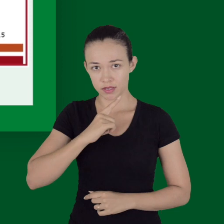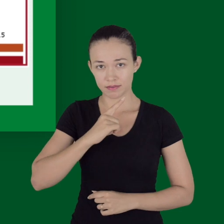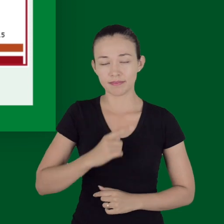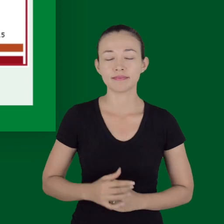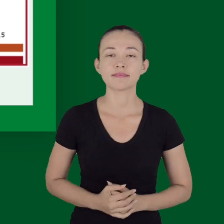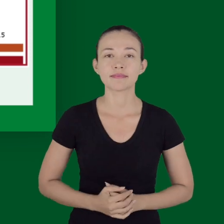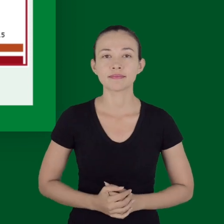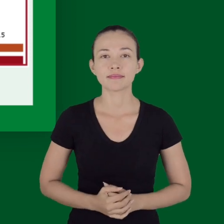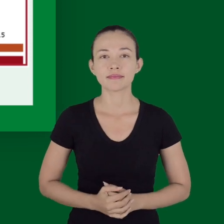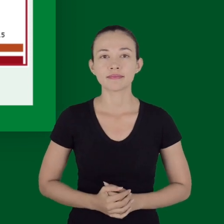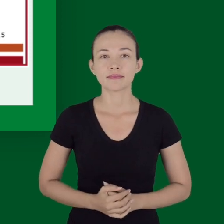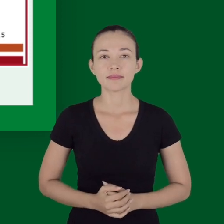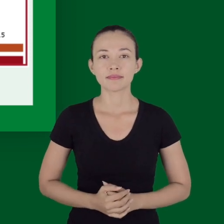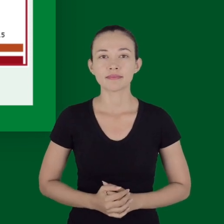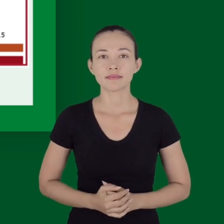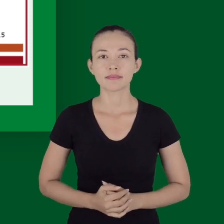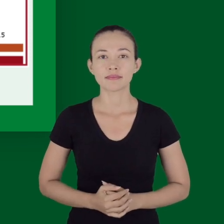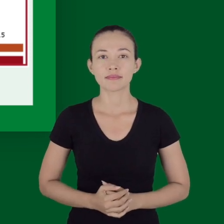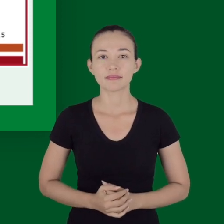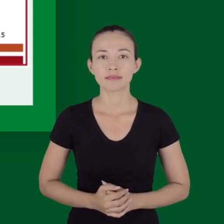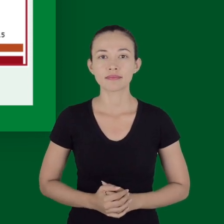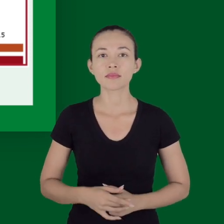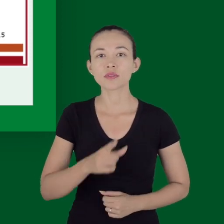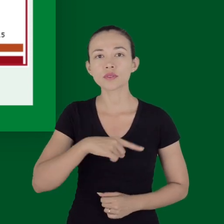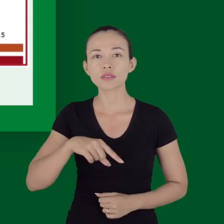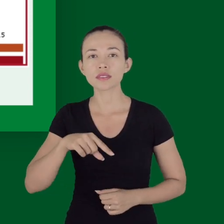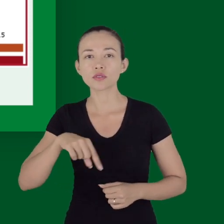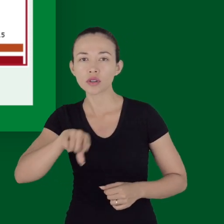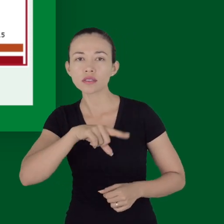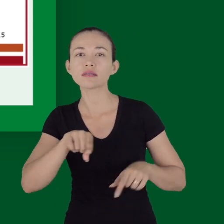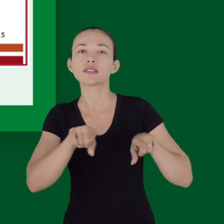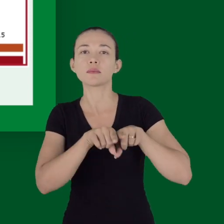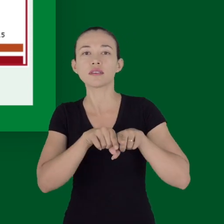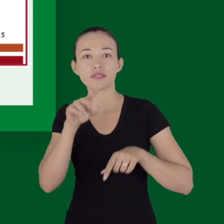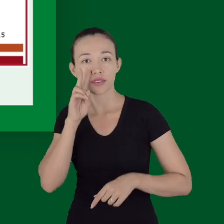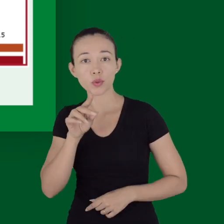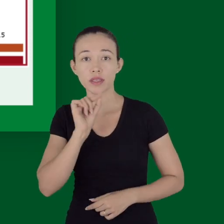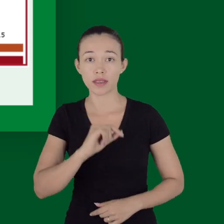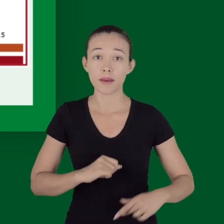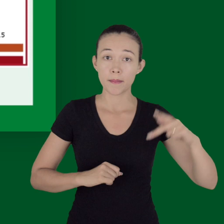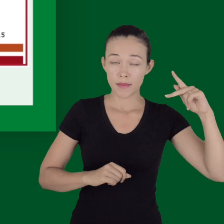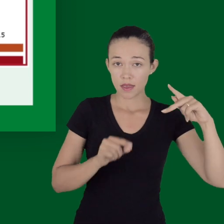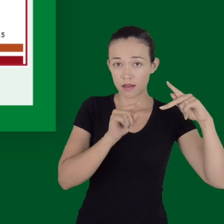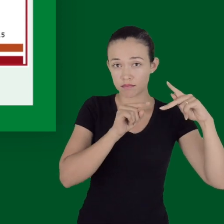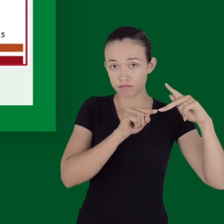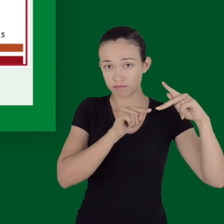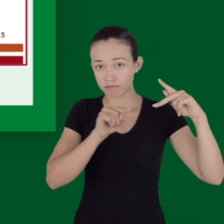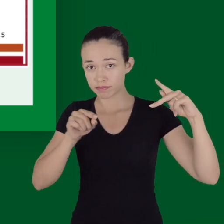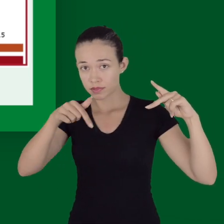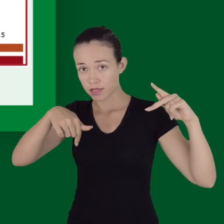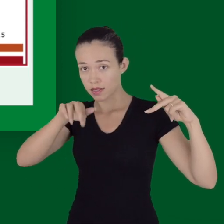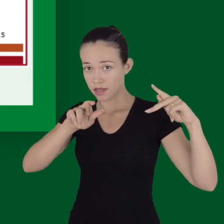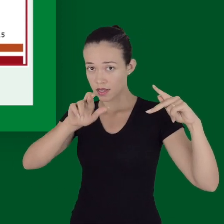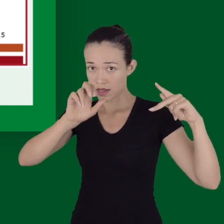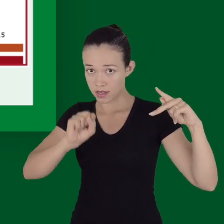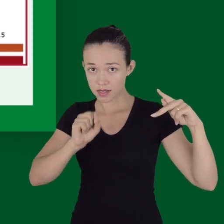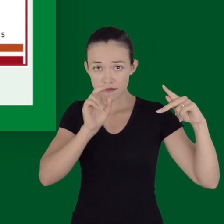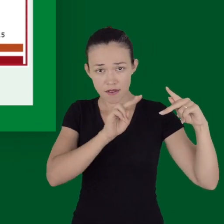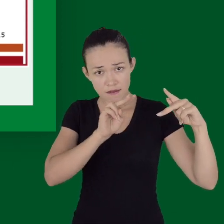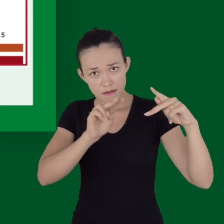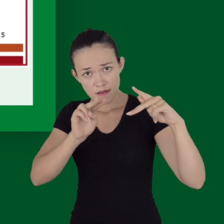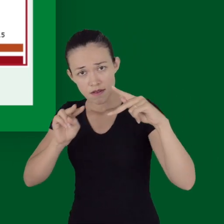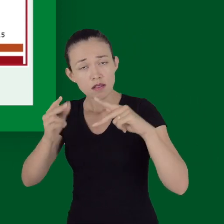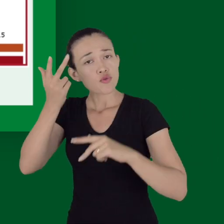identificar todas as P's, vai ter uma P com uma distância entre a outra iguais, e o intervalo